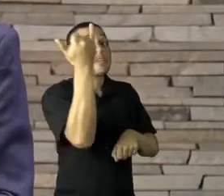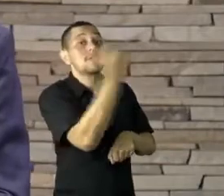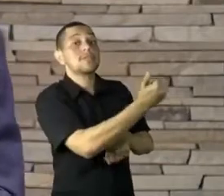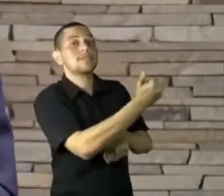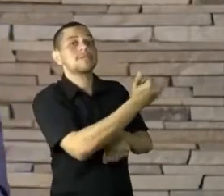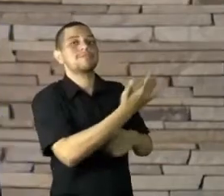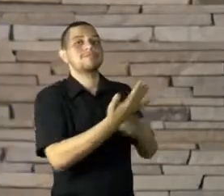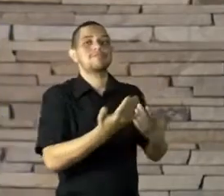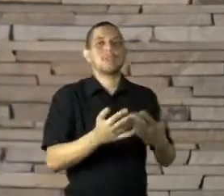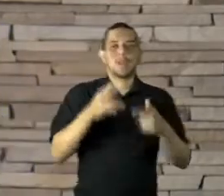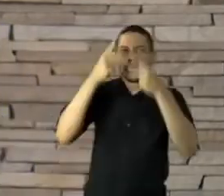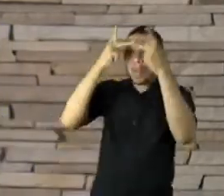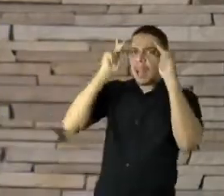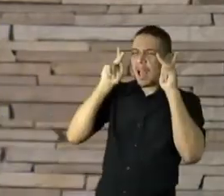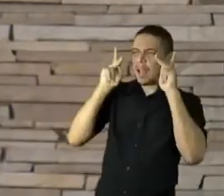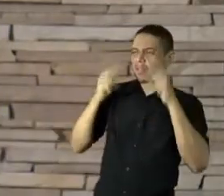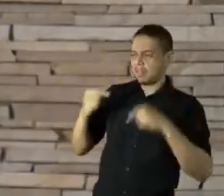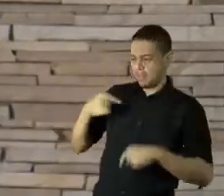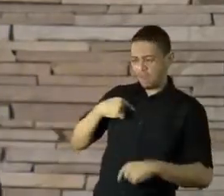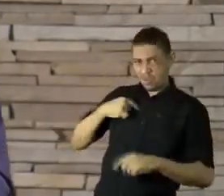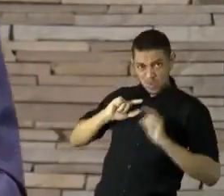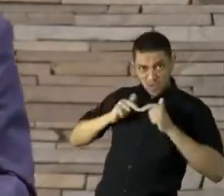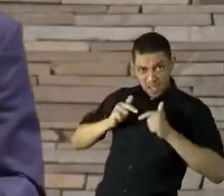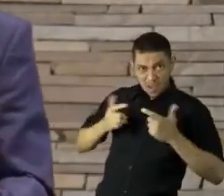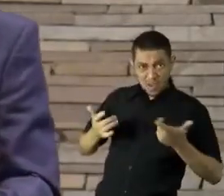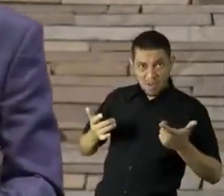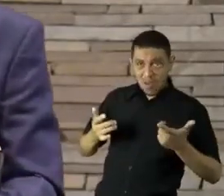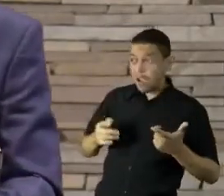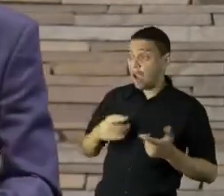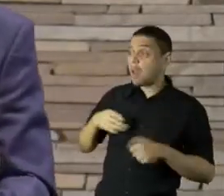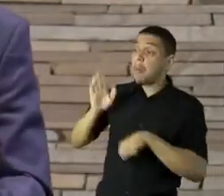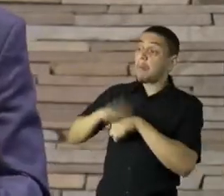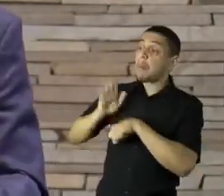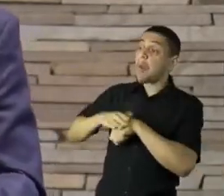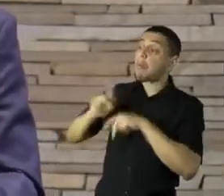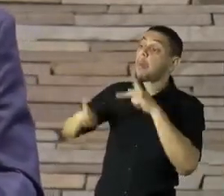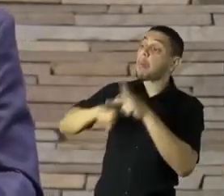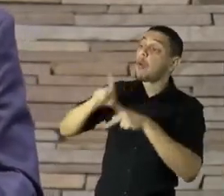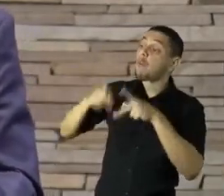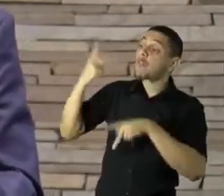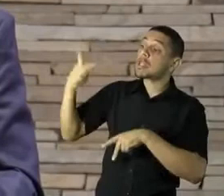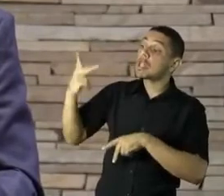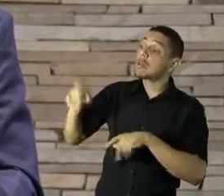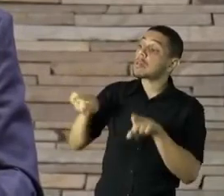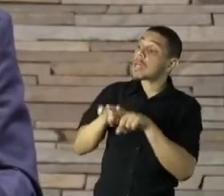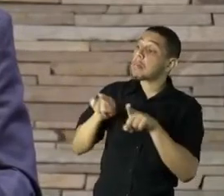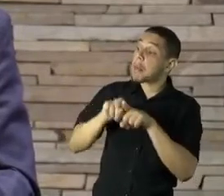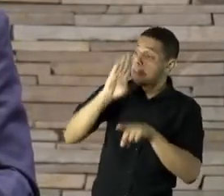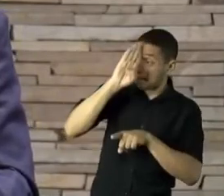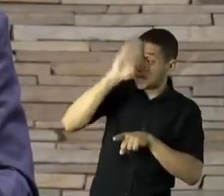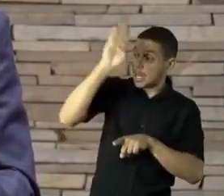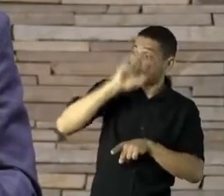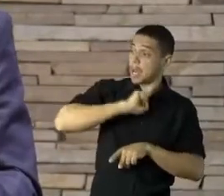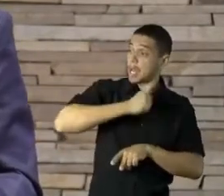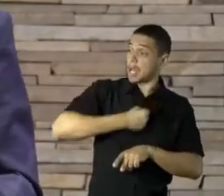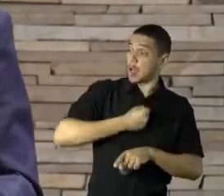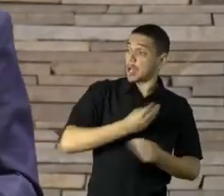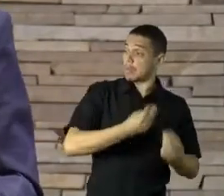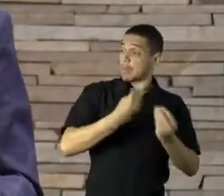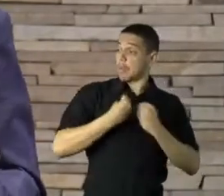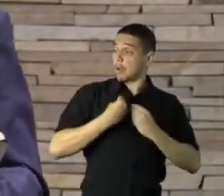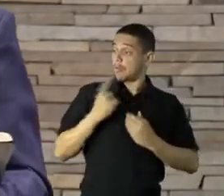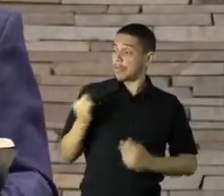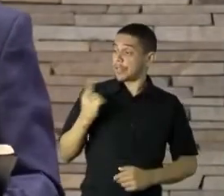replicou-lhe Pilatos porventura sou eu judeu a tua própria gente os principais sacerdotes aqui te